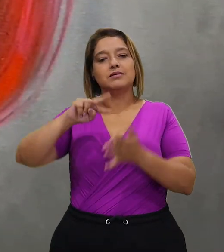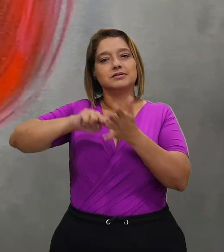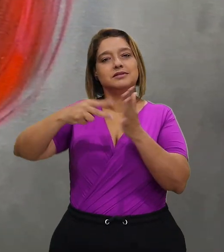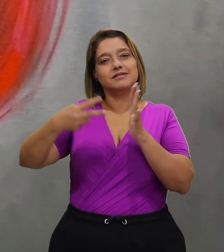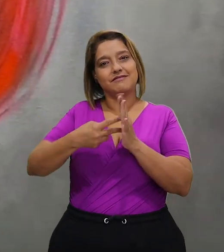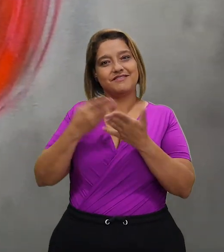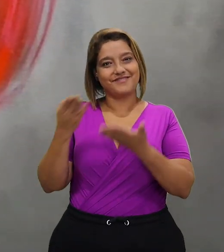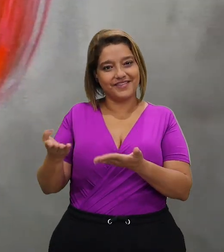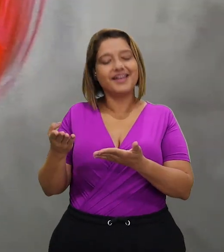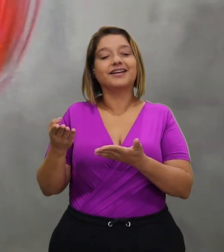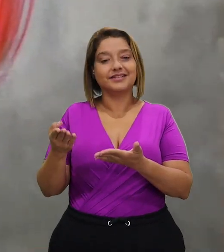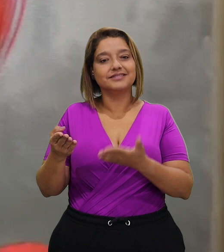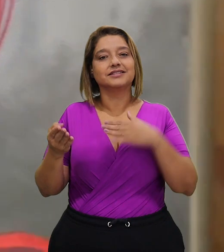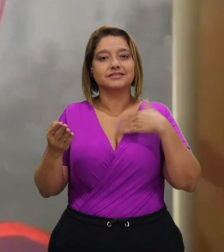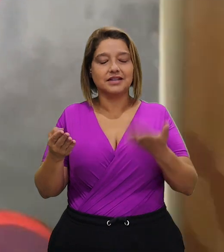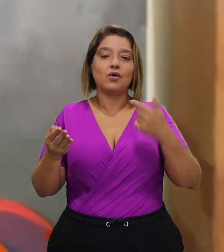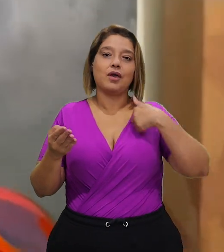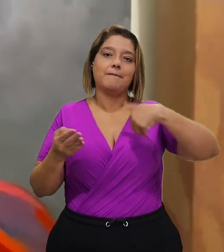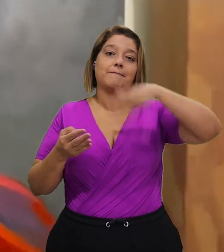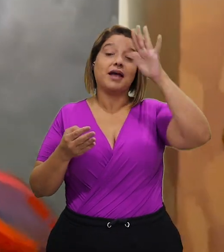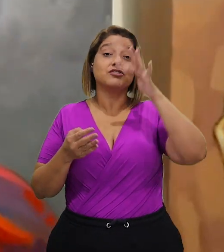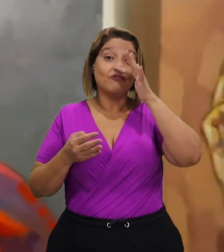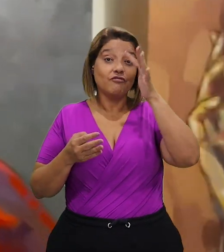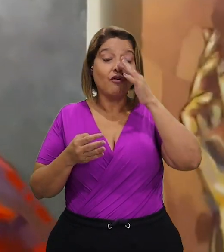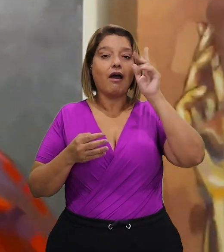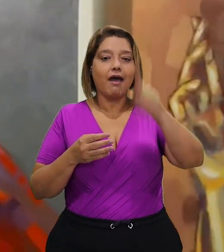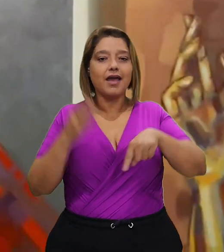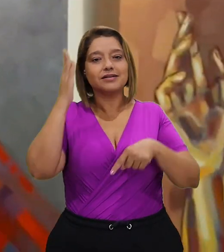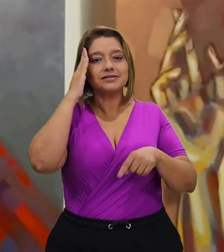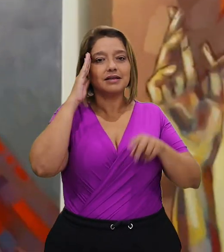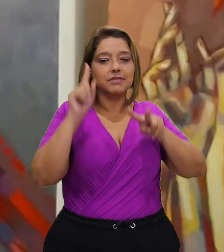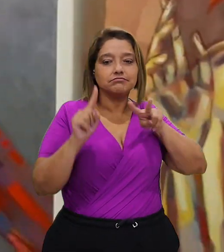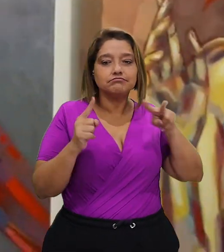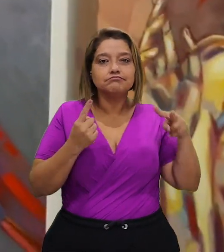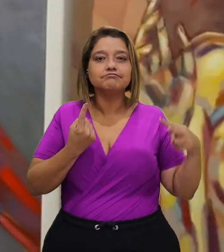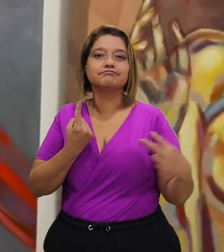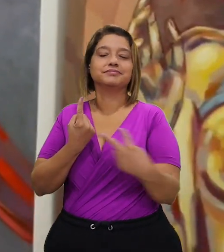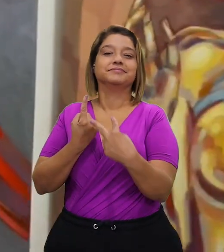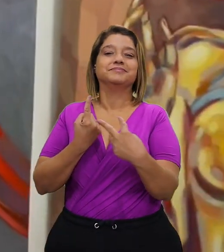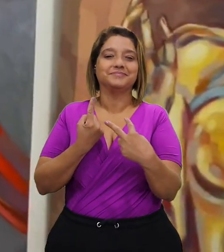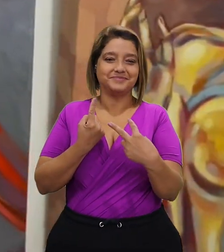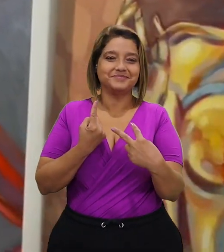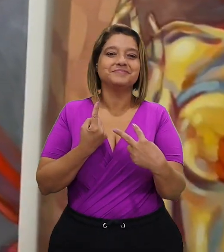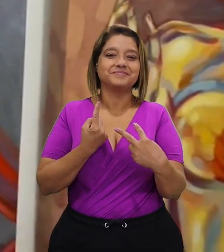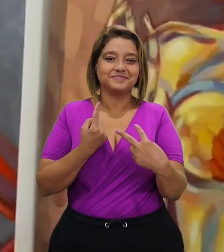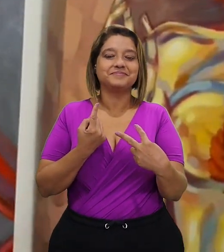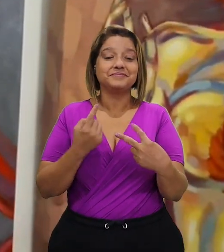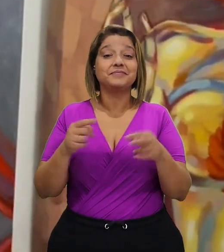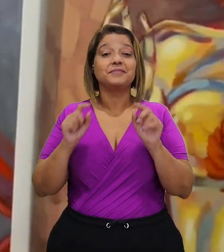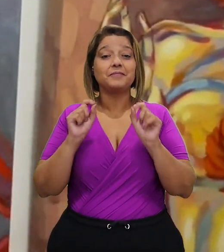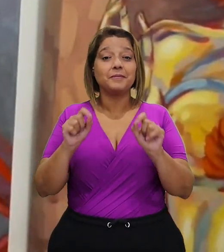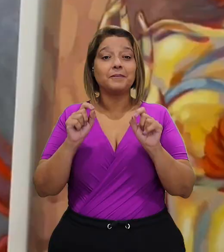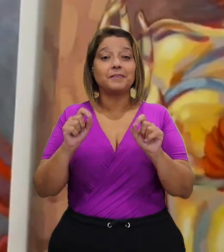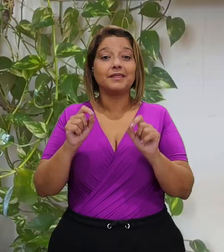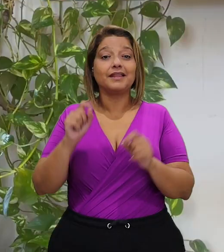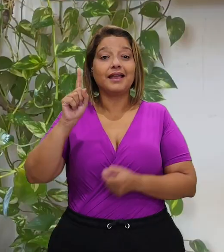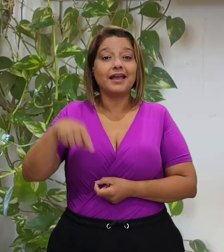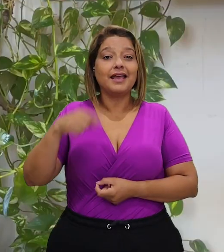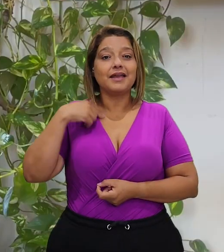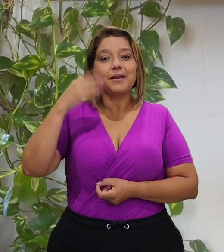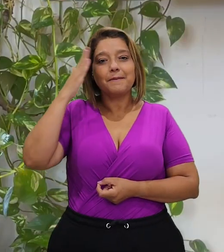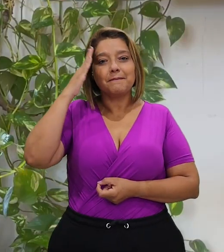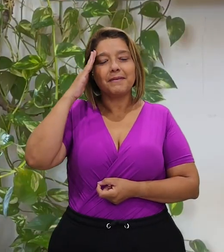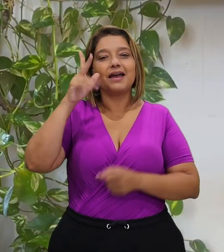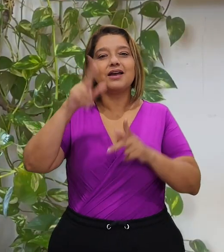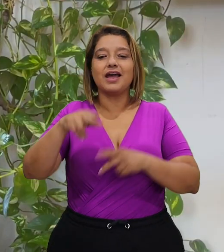rosto, ela está principalmente no cabelo, mas ela também vem no corpo, né? E o que simboliza essa flor, né? Então,